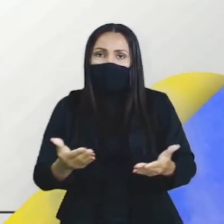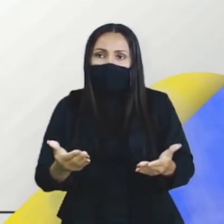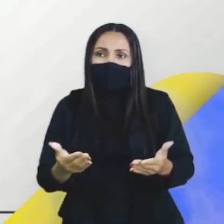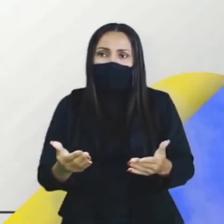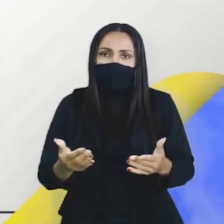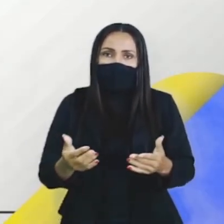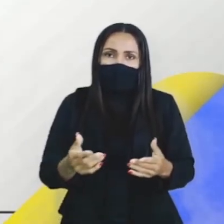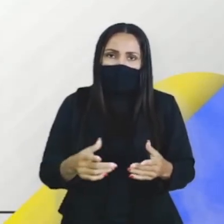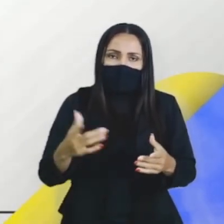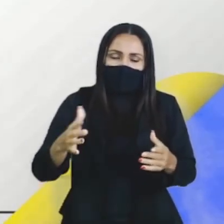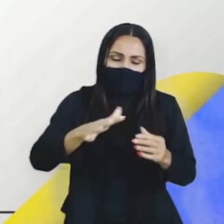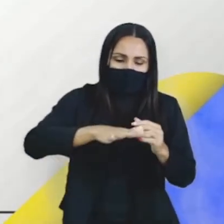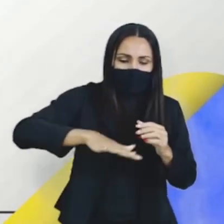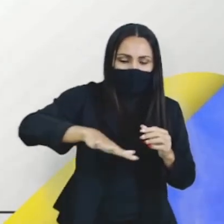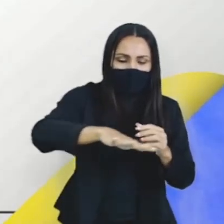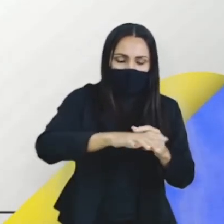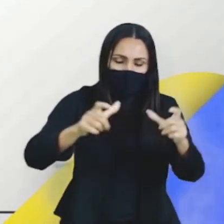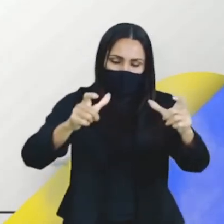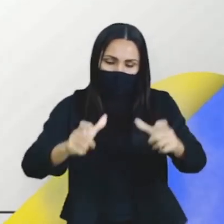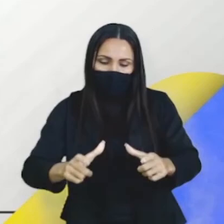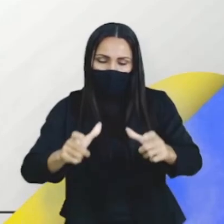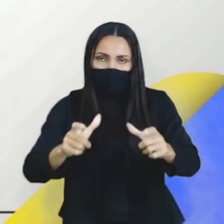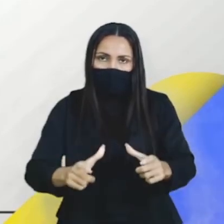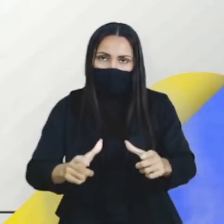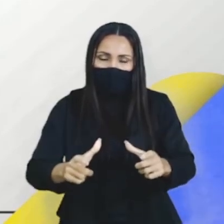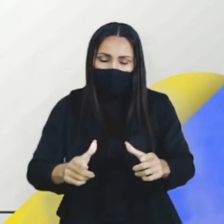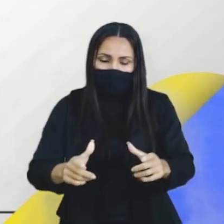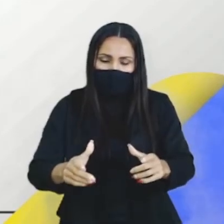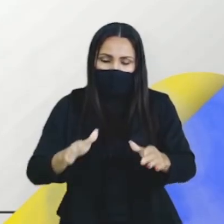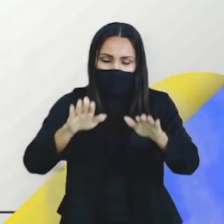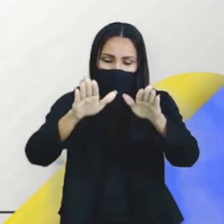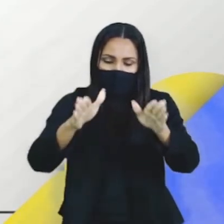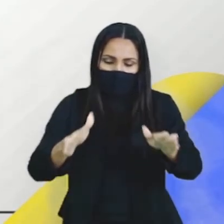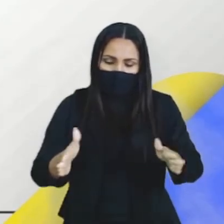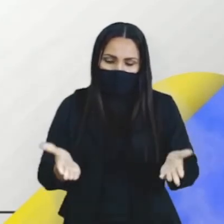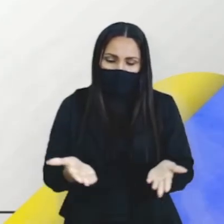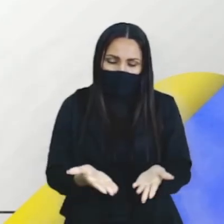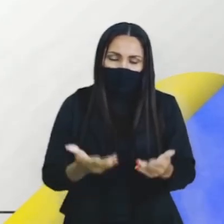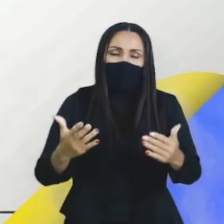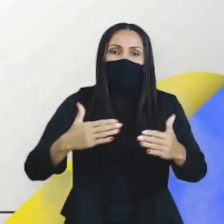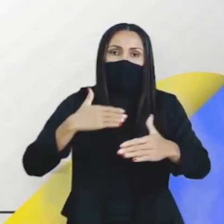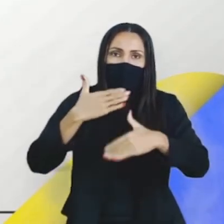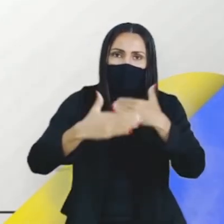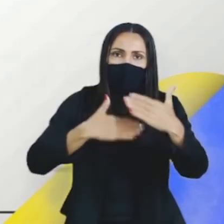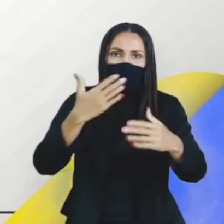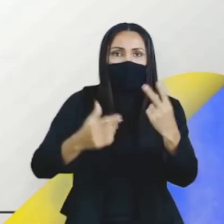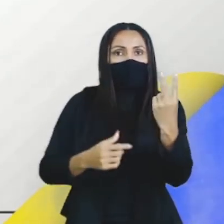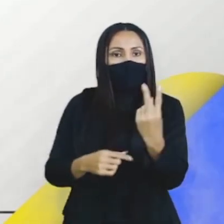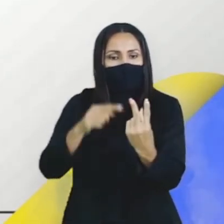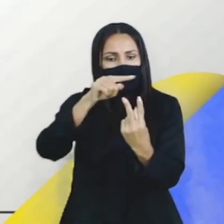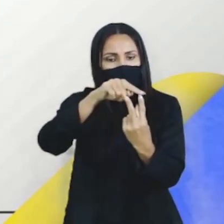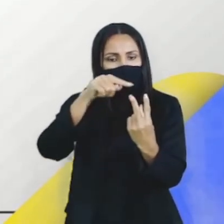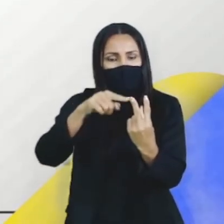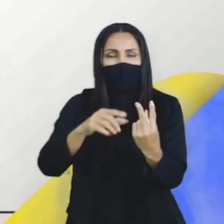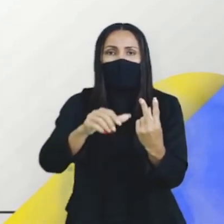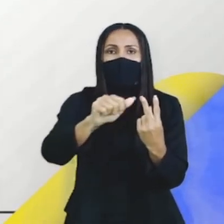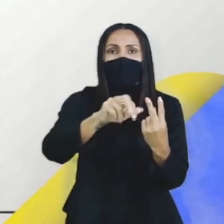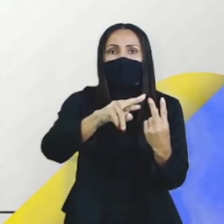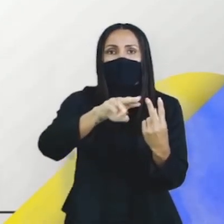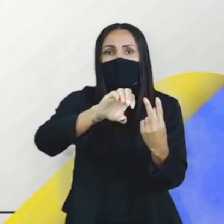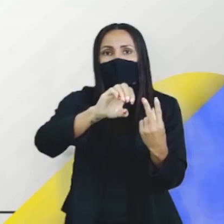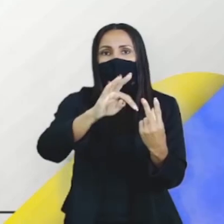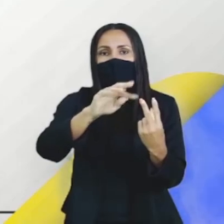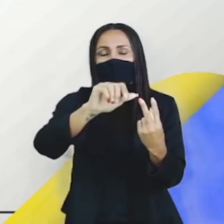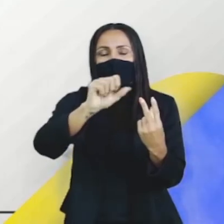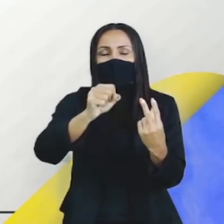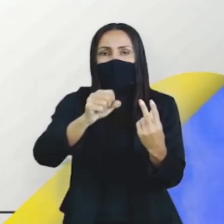tendendo ao centro desse quadrilátero, você vai construir duas arestas, que são paralelas ao